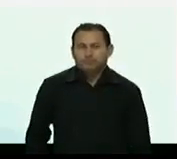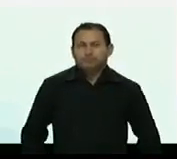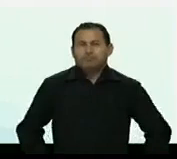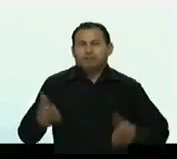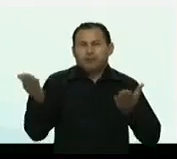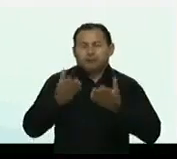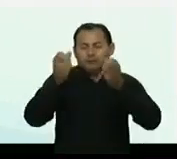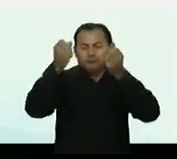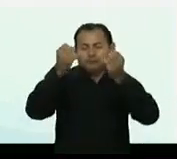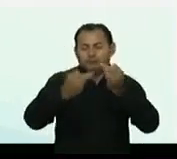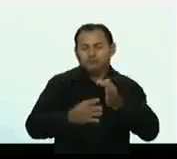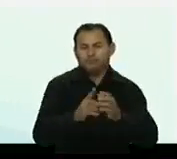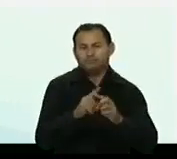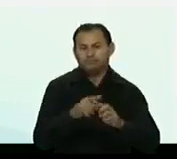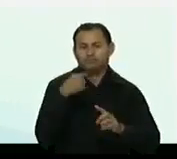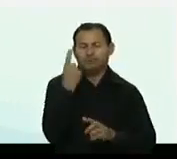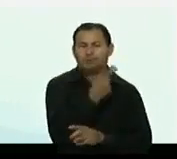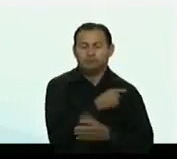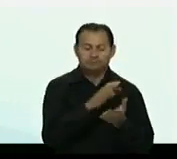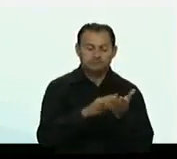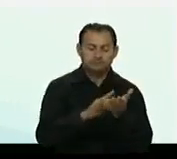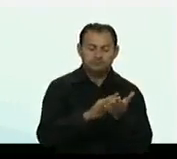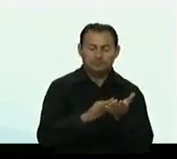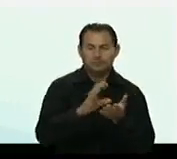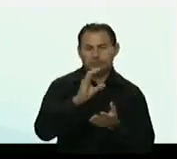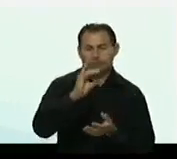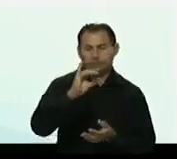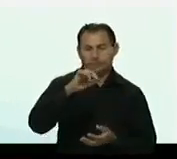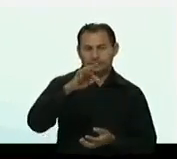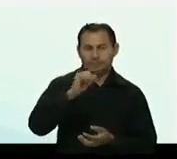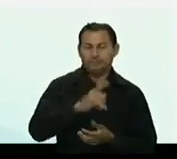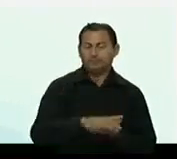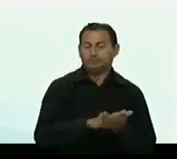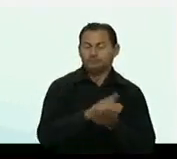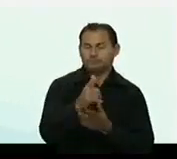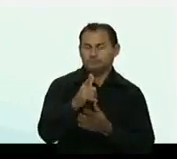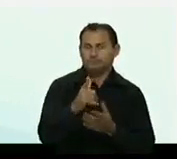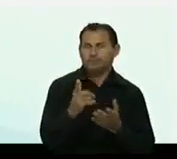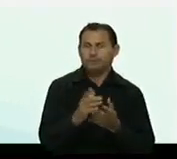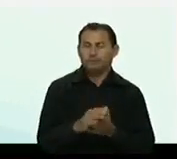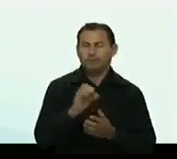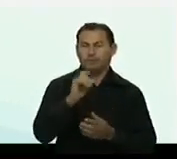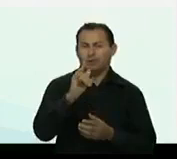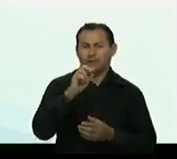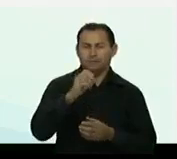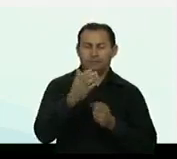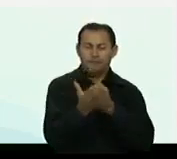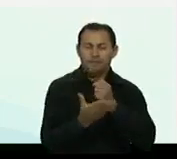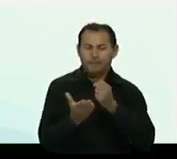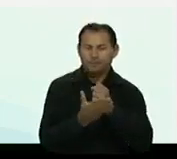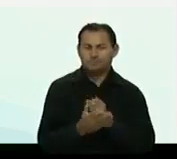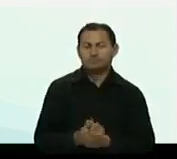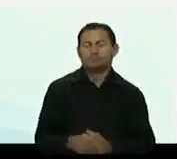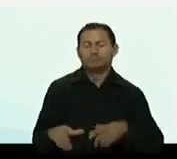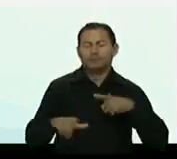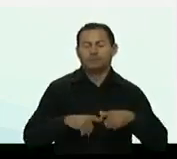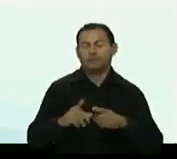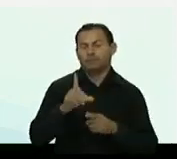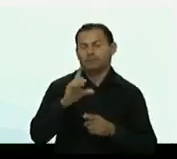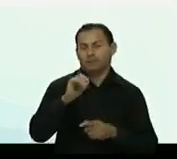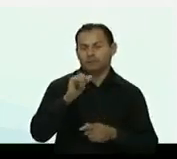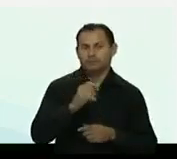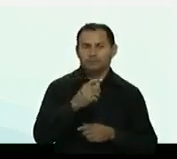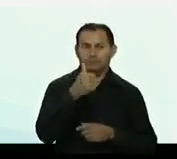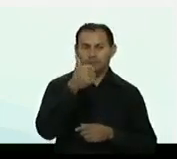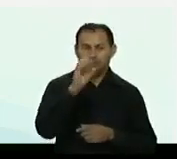Agora, para trabalhar com isso daqui, na nossa calculadora científica, por exemplo, não temos um logaritmo com uma base dessa. A gente trabalha com um logaritmo de